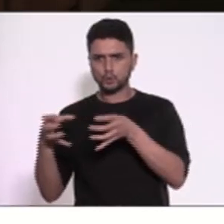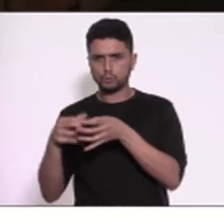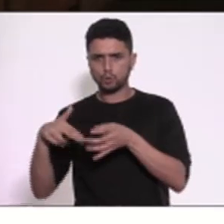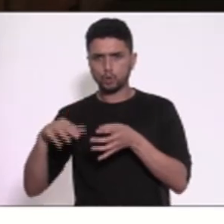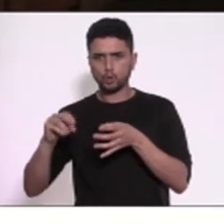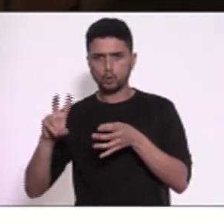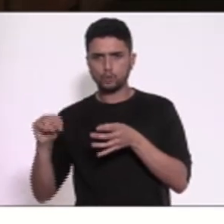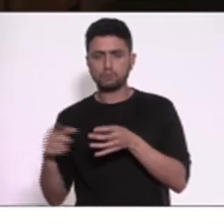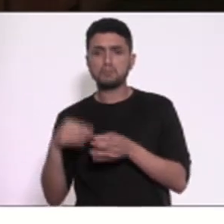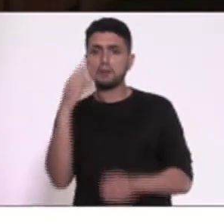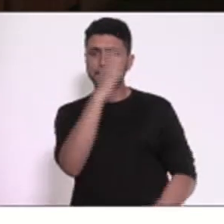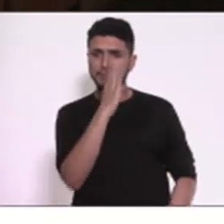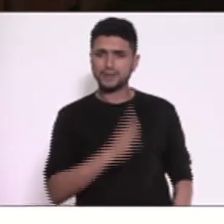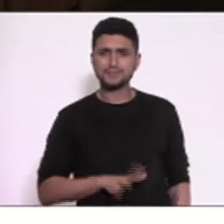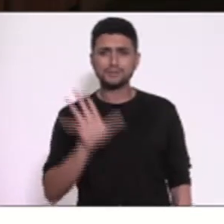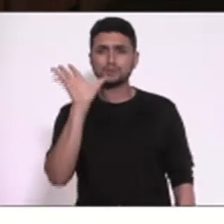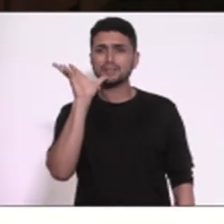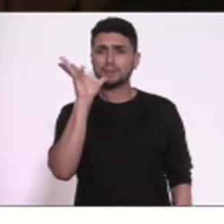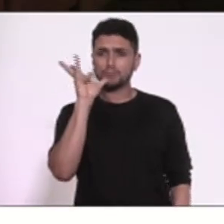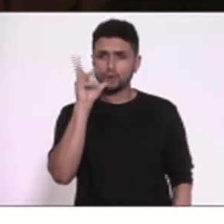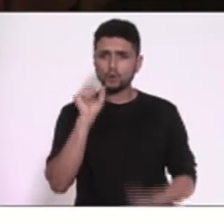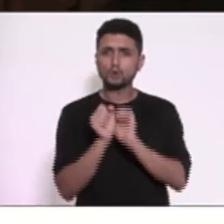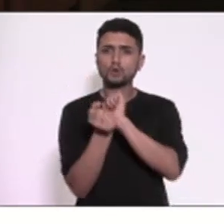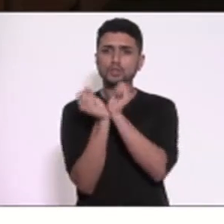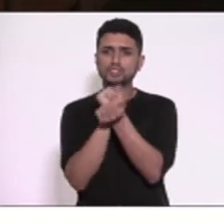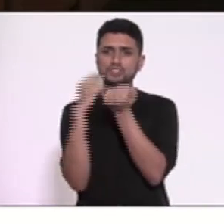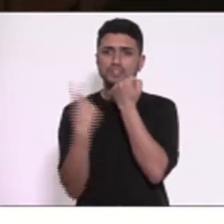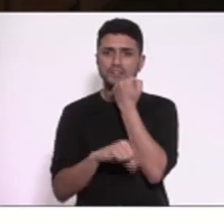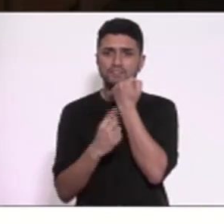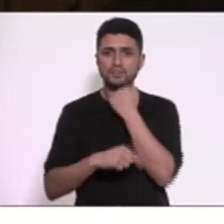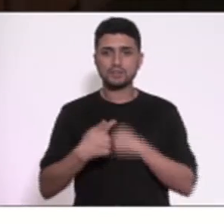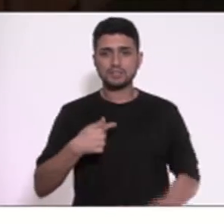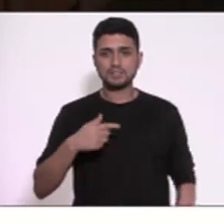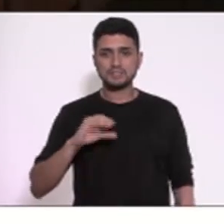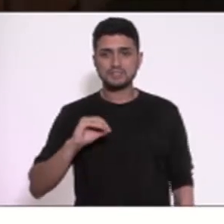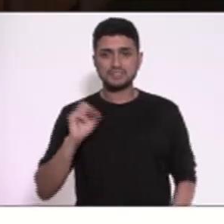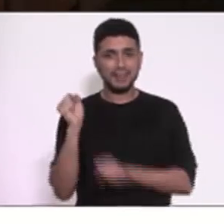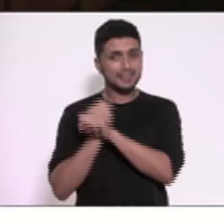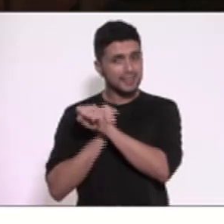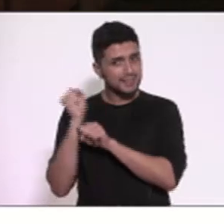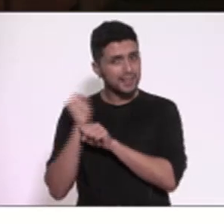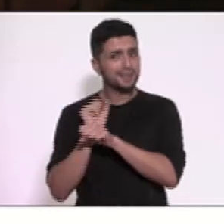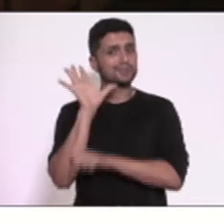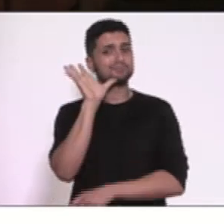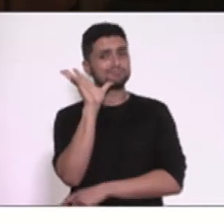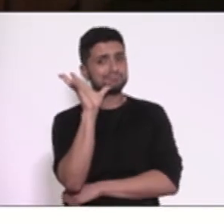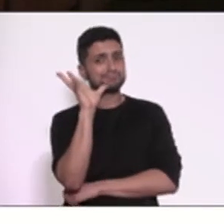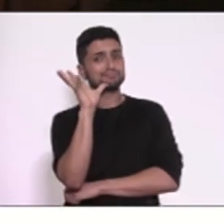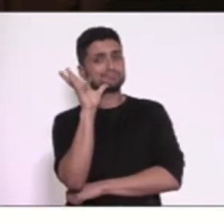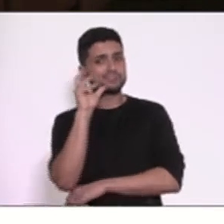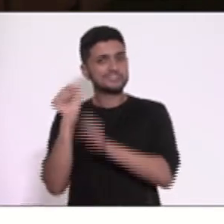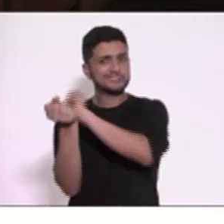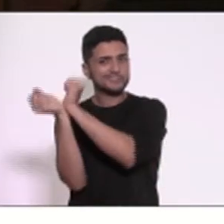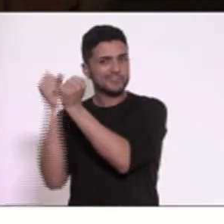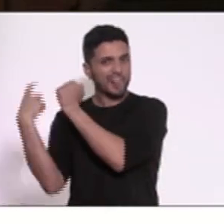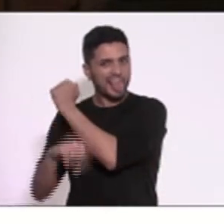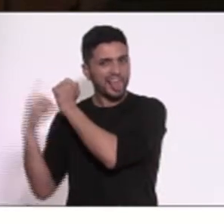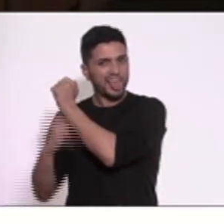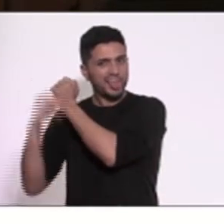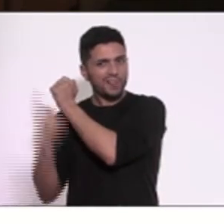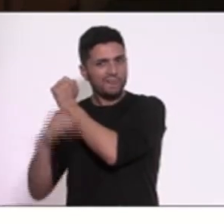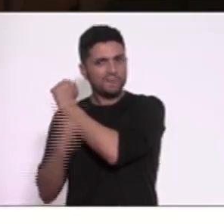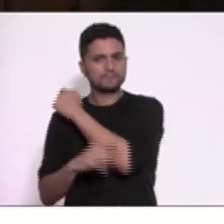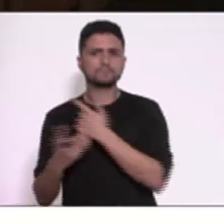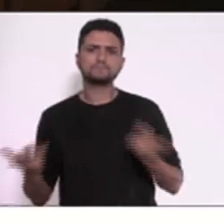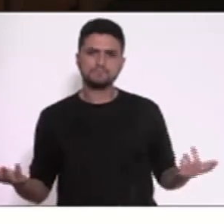país que mais demorou a abolir a escravidão, foram 70 anos enrolando, e ali o apoio dos liberais ingleses, de fato,